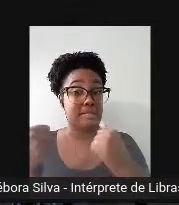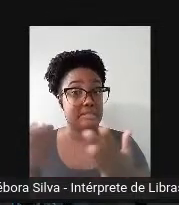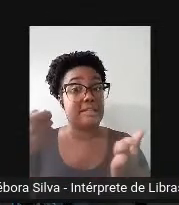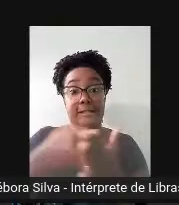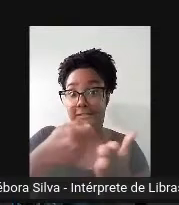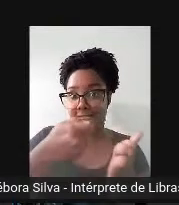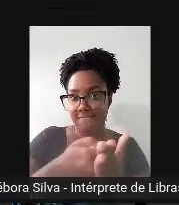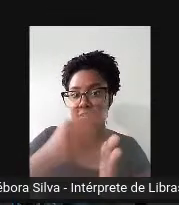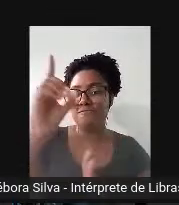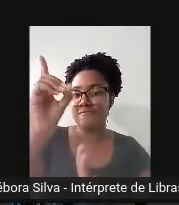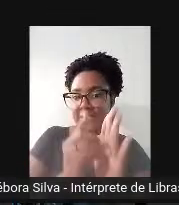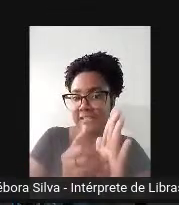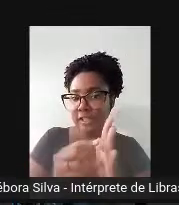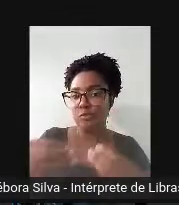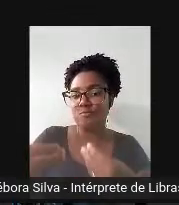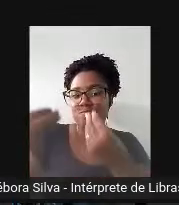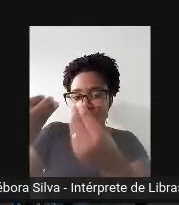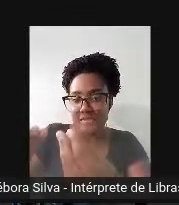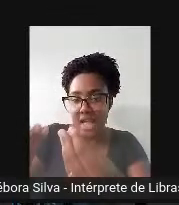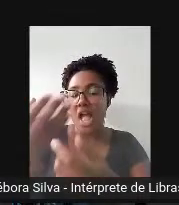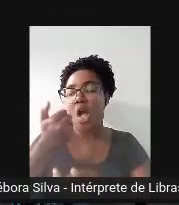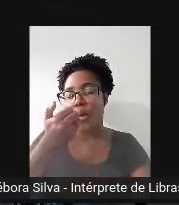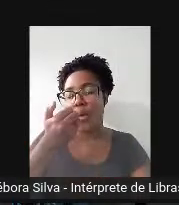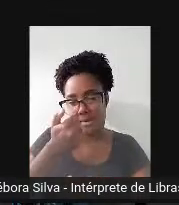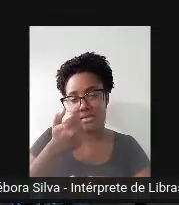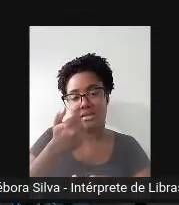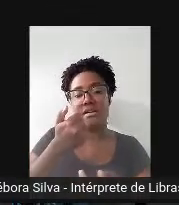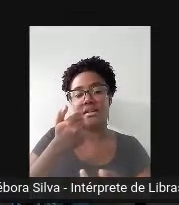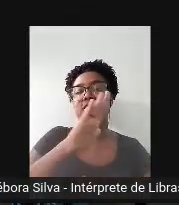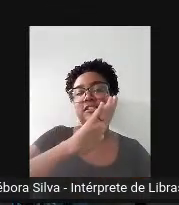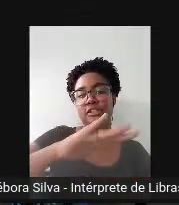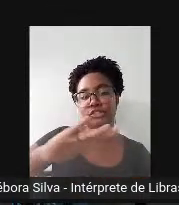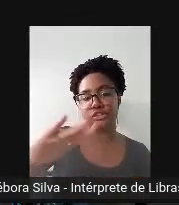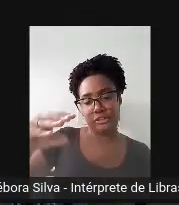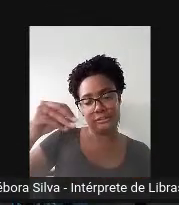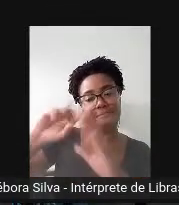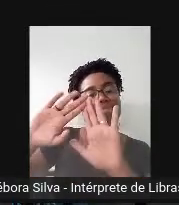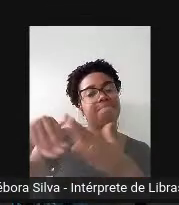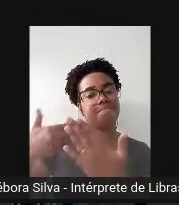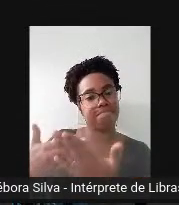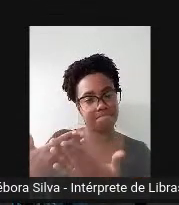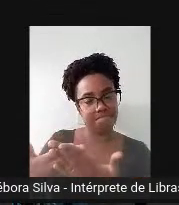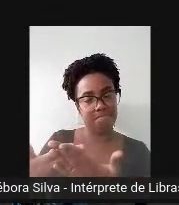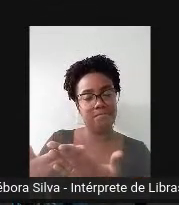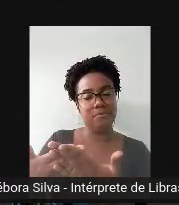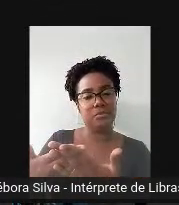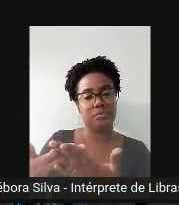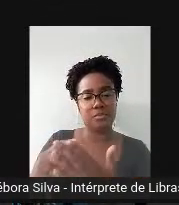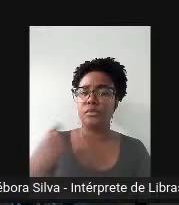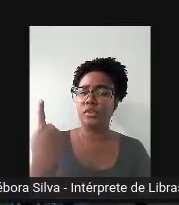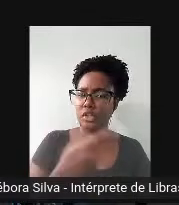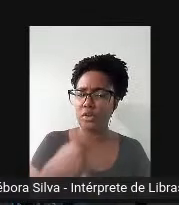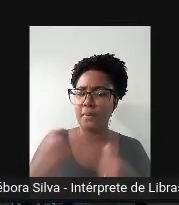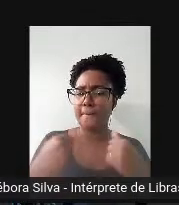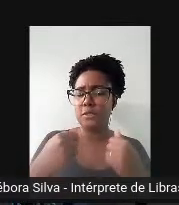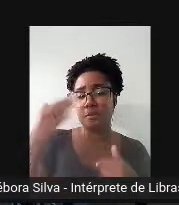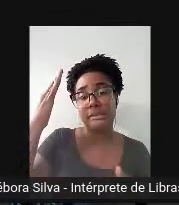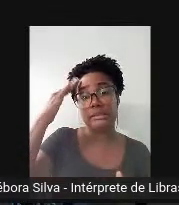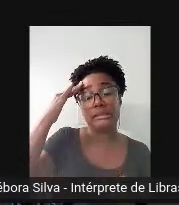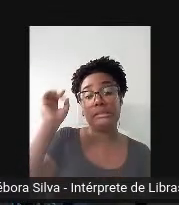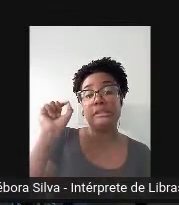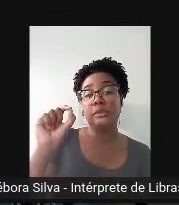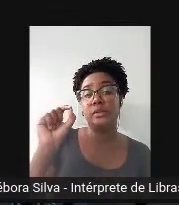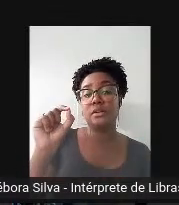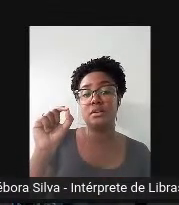STF violou o direito humano à alimentação das crianças escolares. E isso a gente tem que entender, que violações desse tipo não